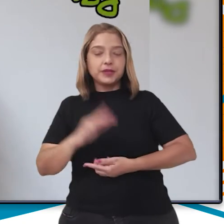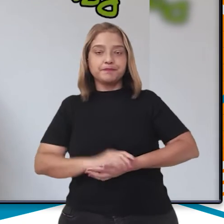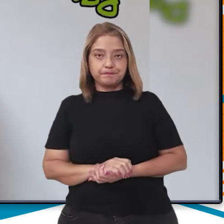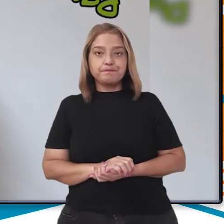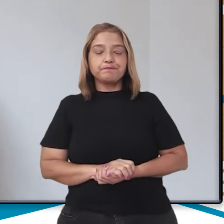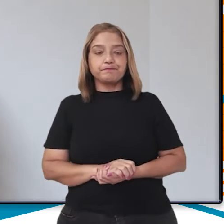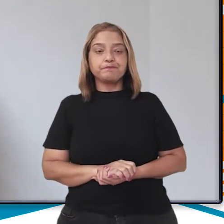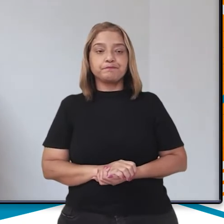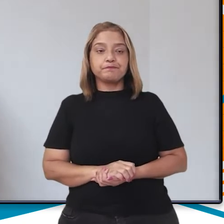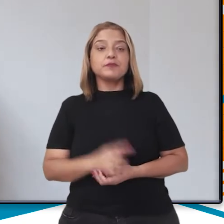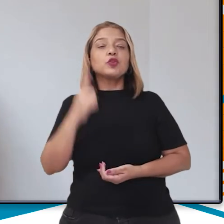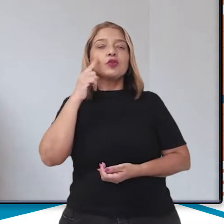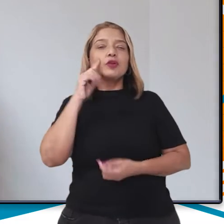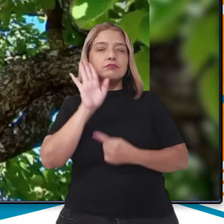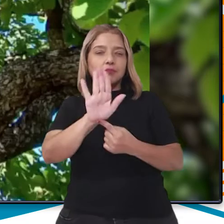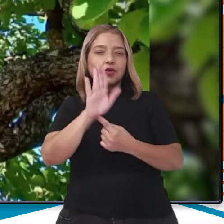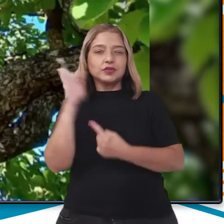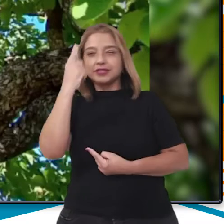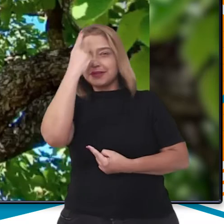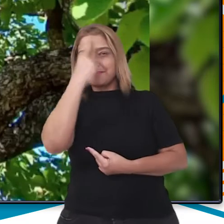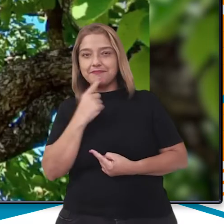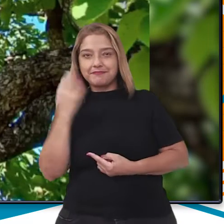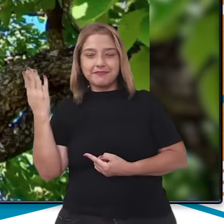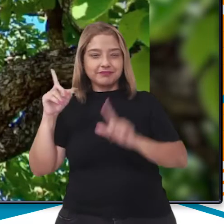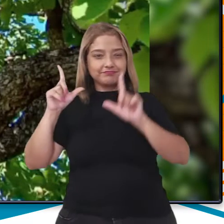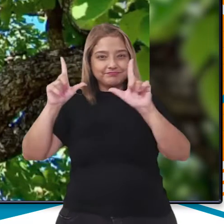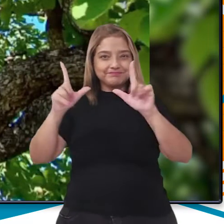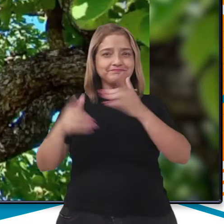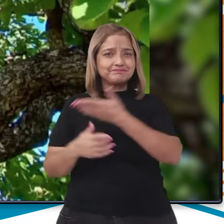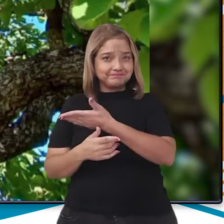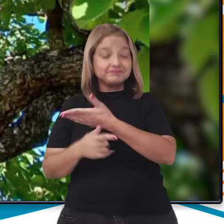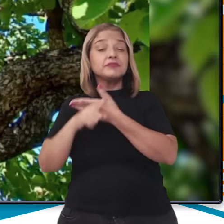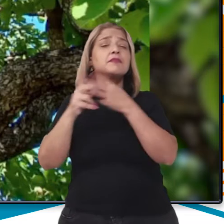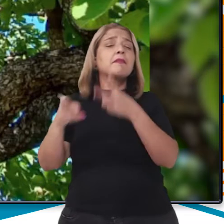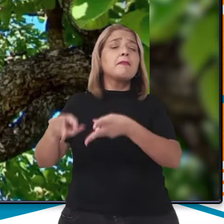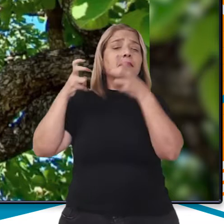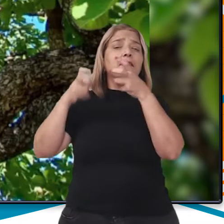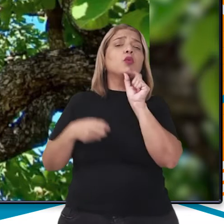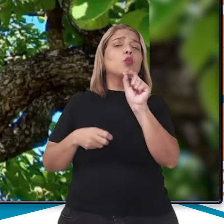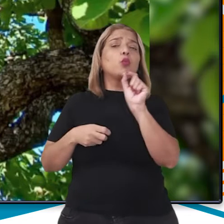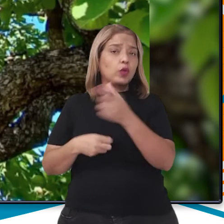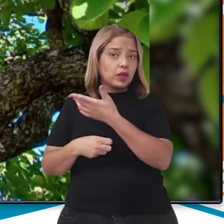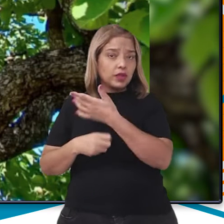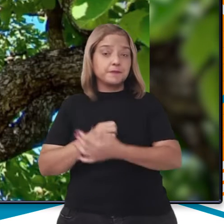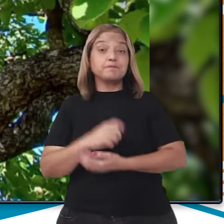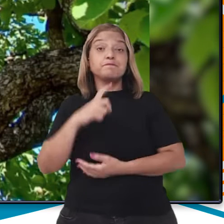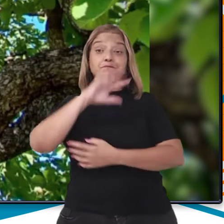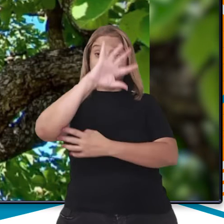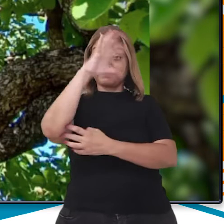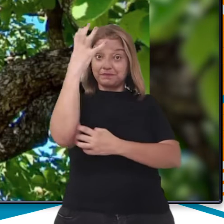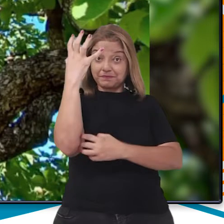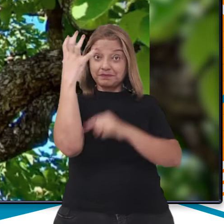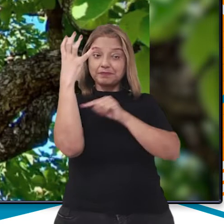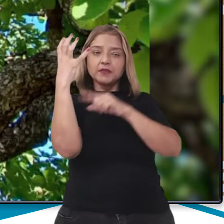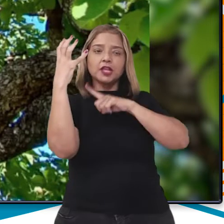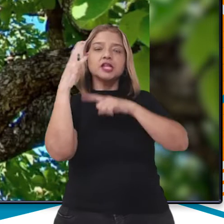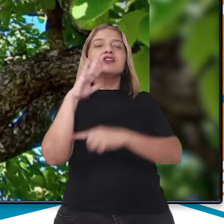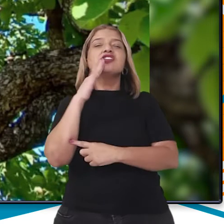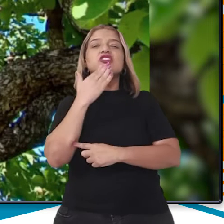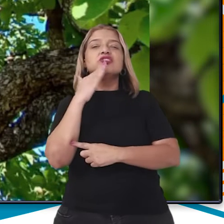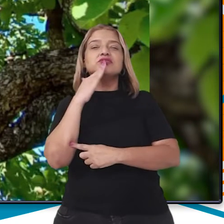vegetação agora. Olha aí essas imagens. Olha só, o que percebemos aí?